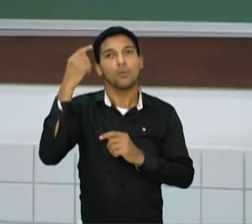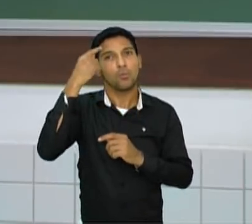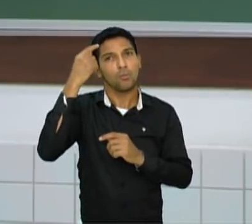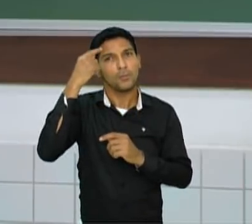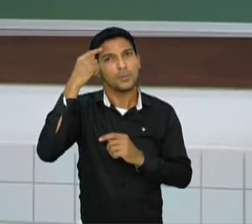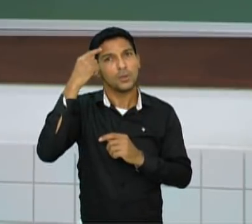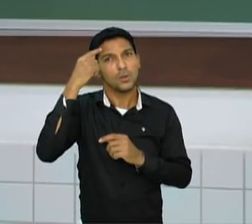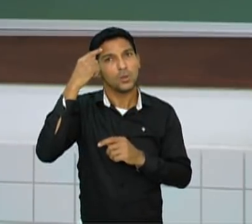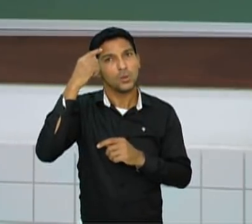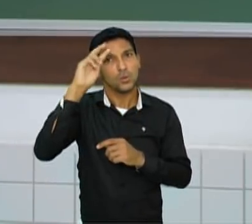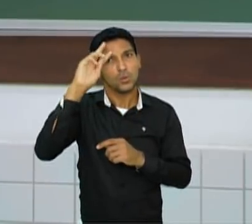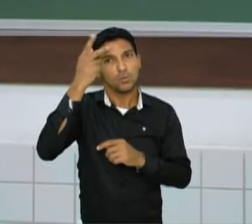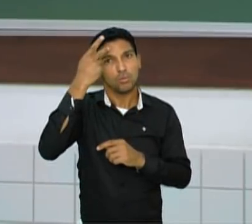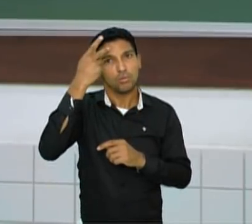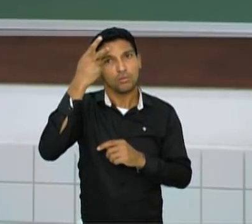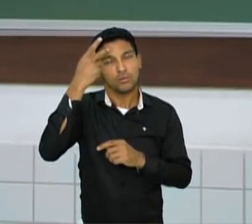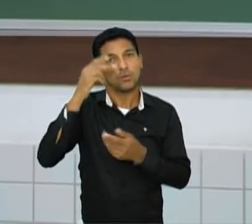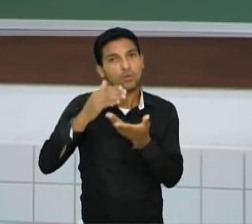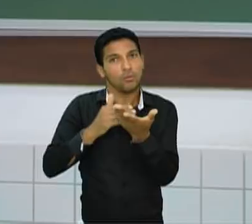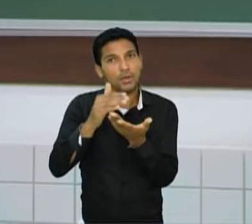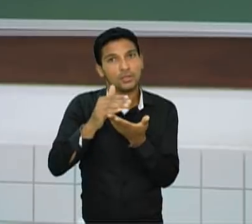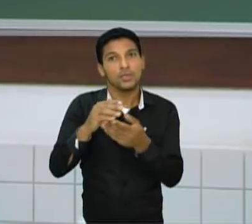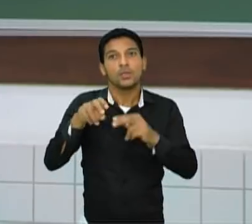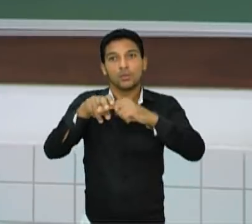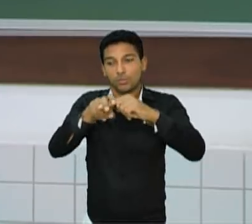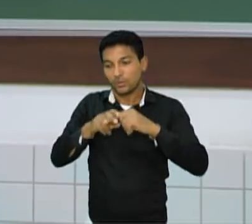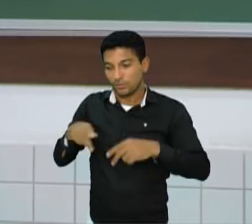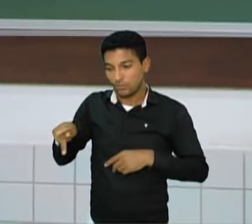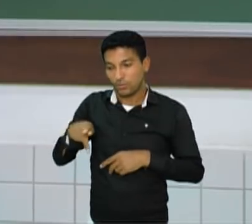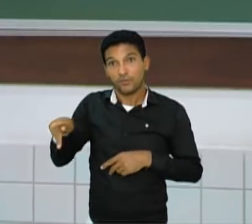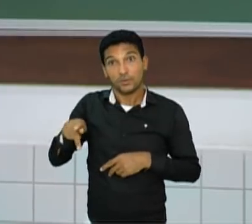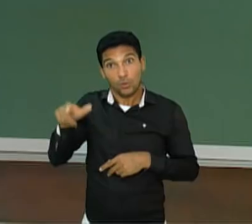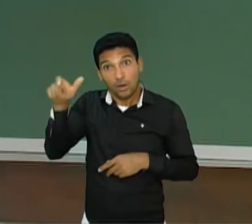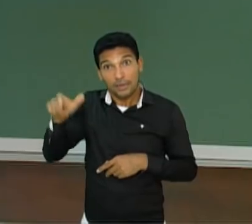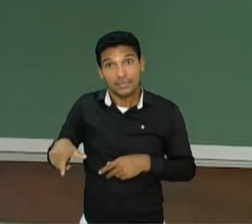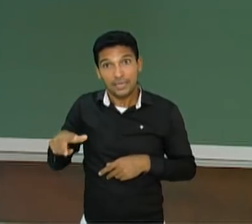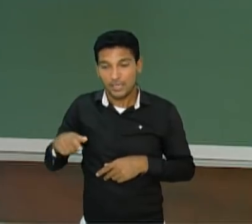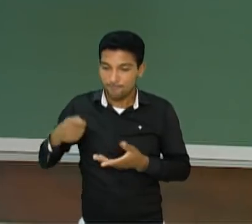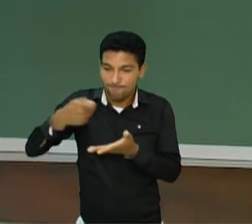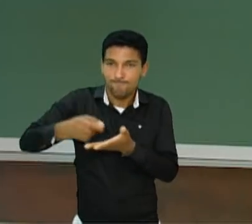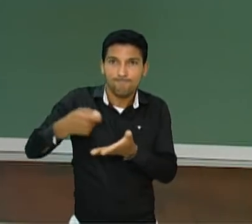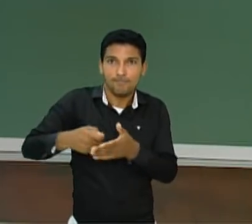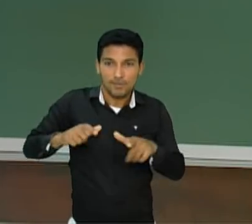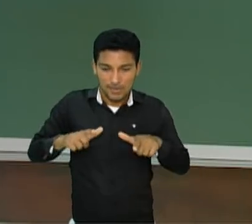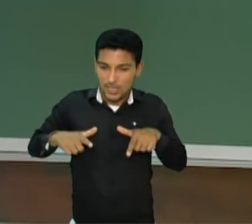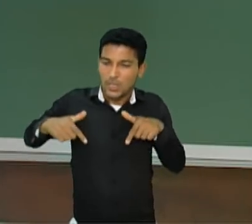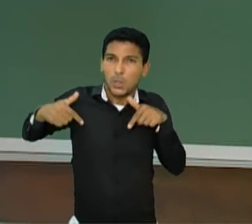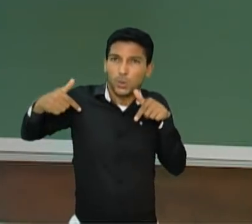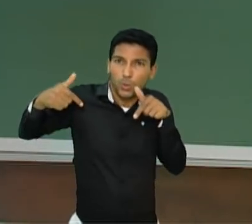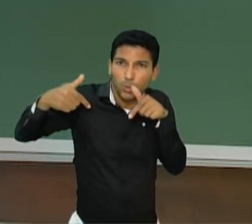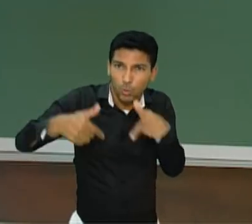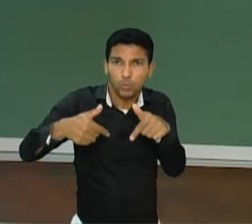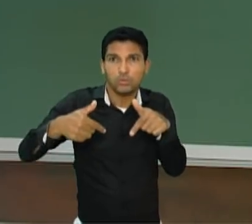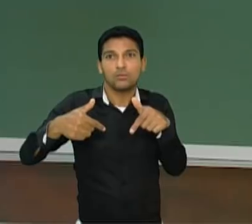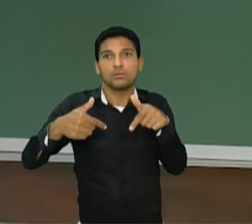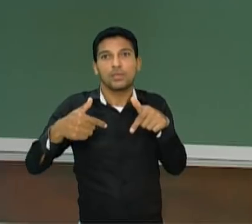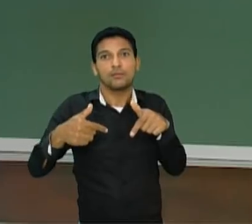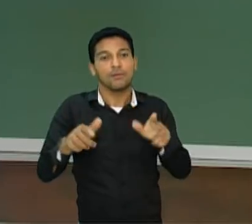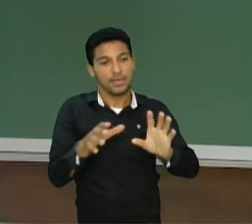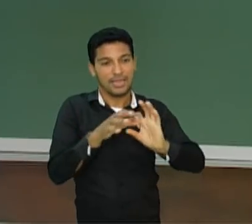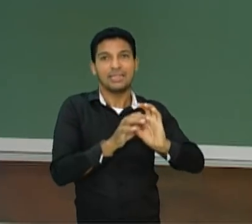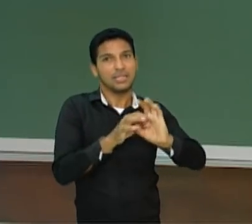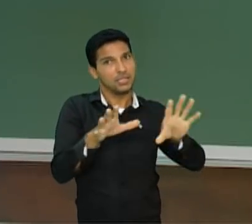final do século XIX e início do século XX, foi uma escola humanitária. Uma escola que lecionou